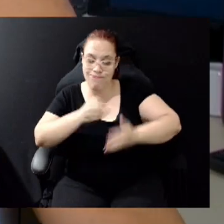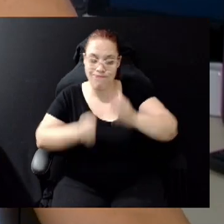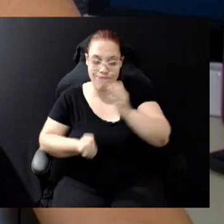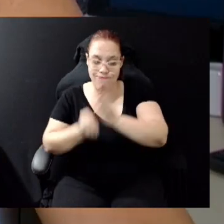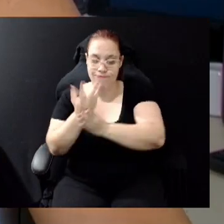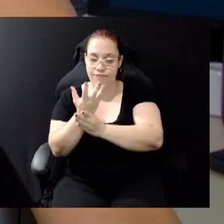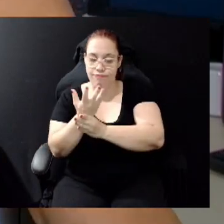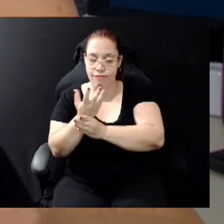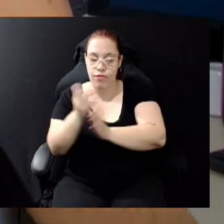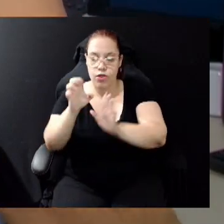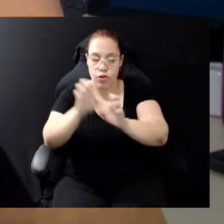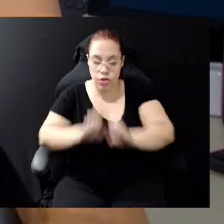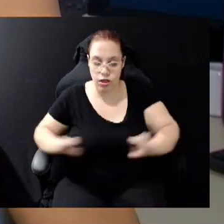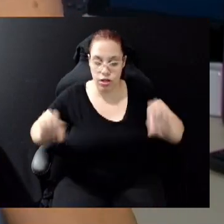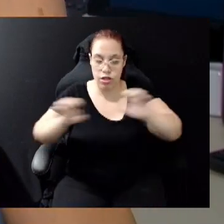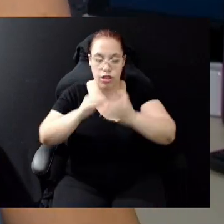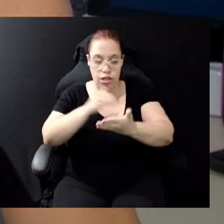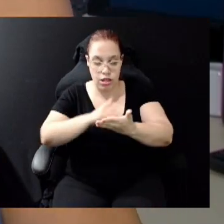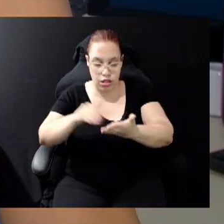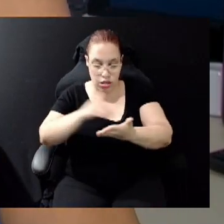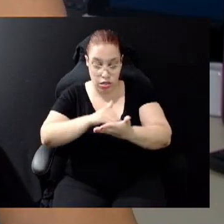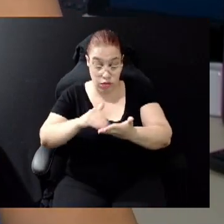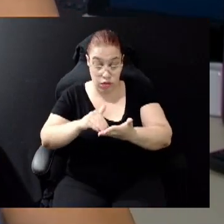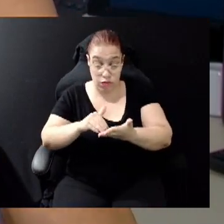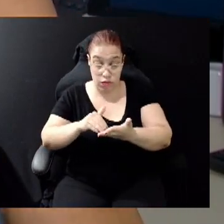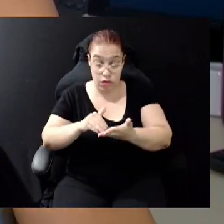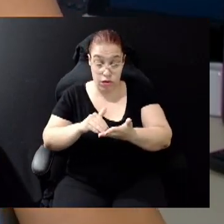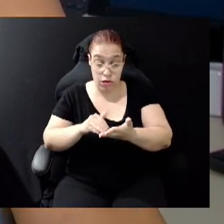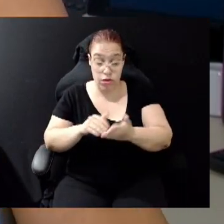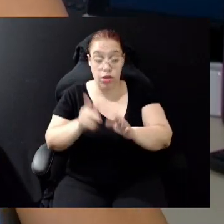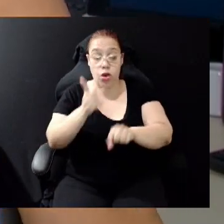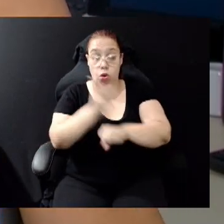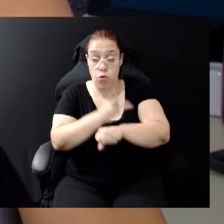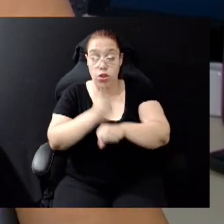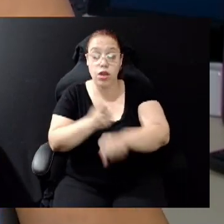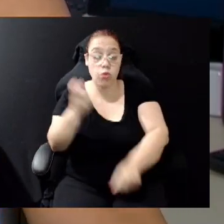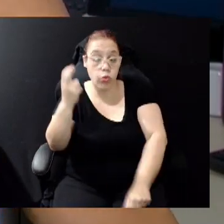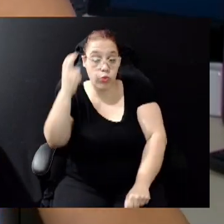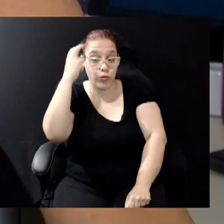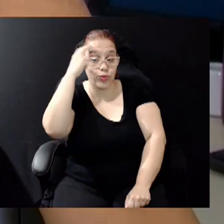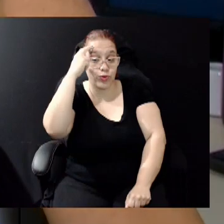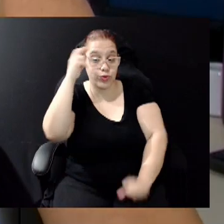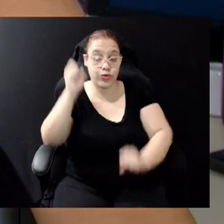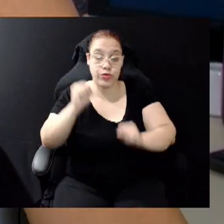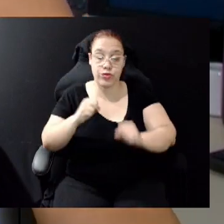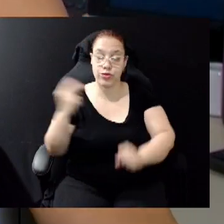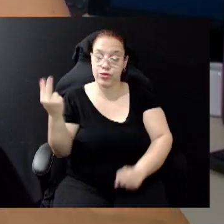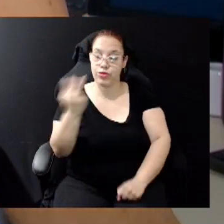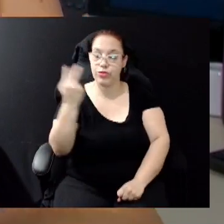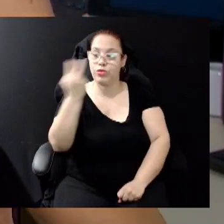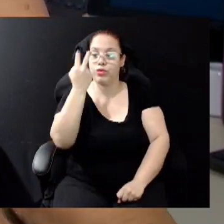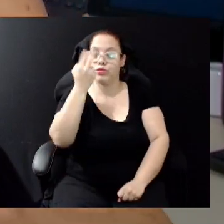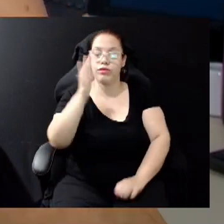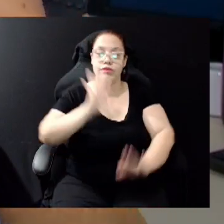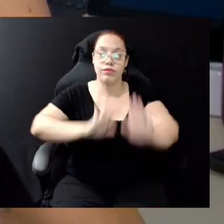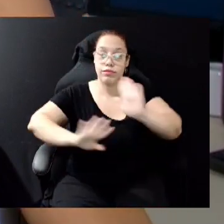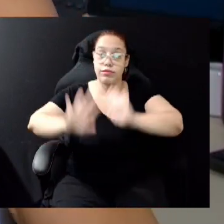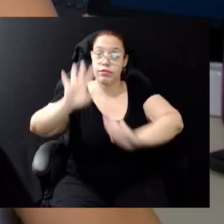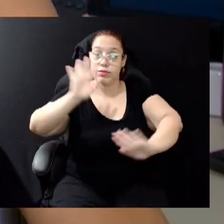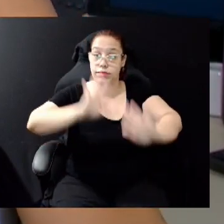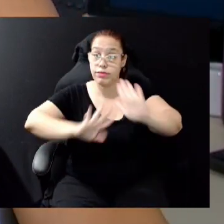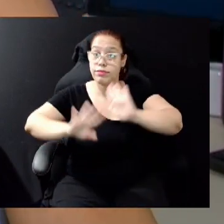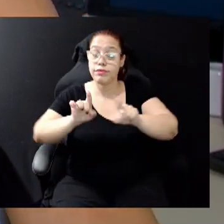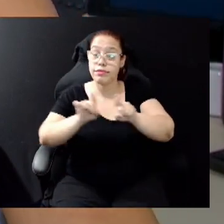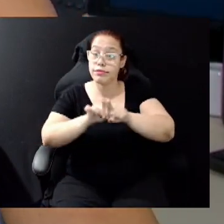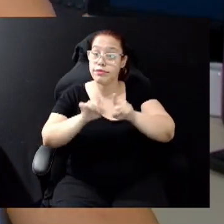dentro da secretaria, o fato de ser um patrimônio cultural, para que a gente possa valorizar, cuidar dele e também